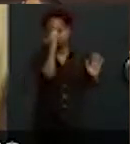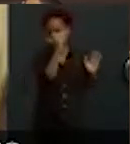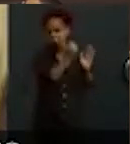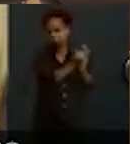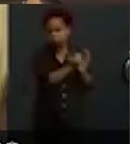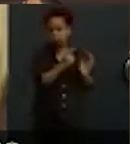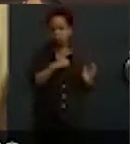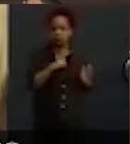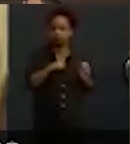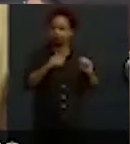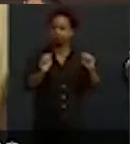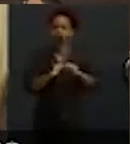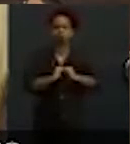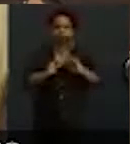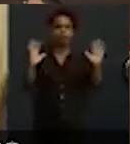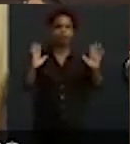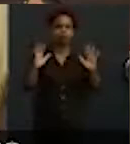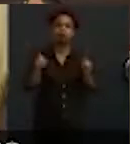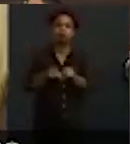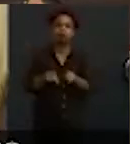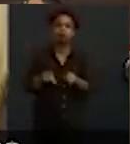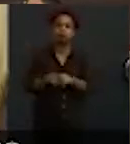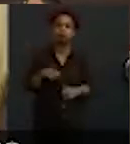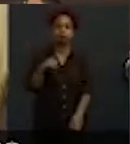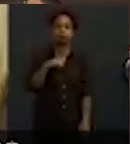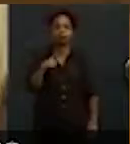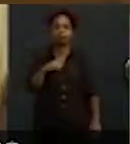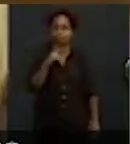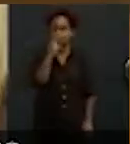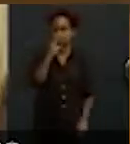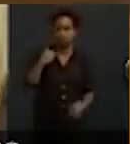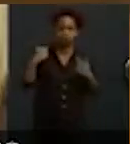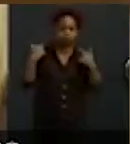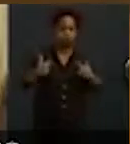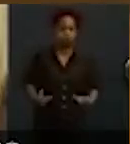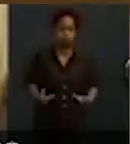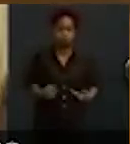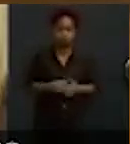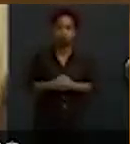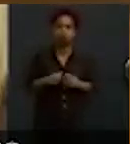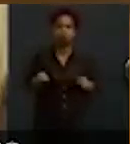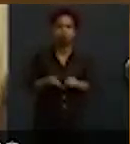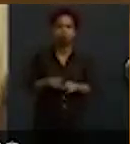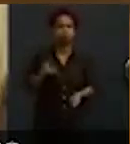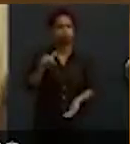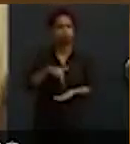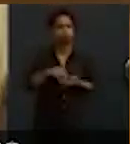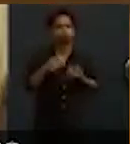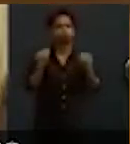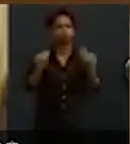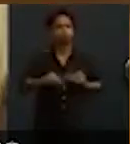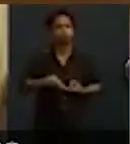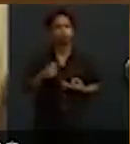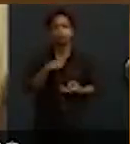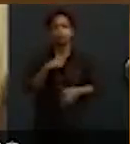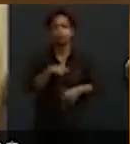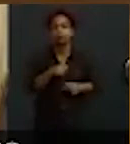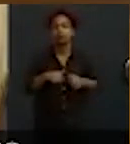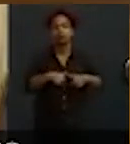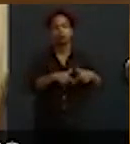da transparência e da impessoalidade, além de muita firmeza para as